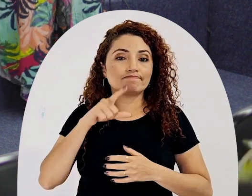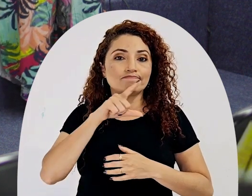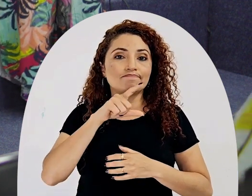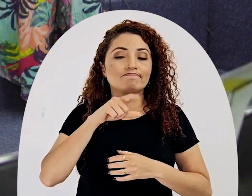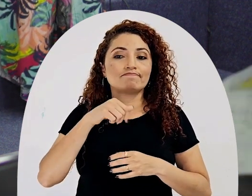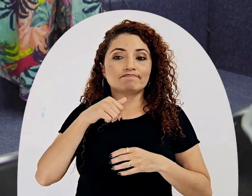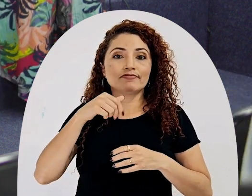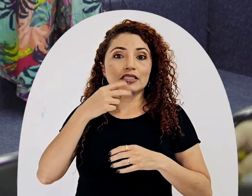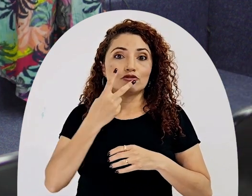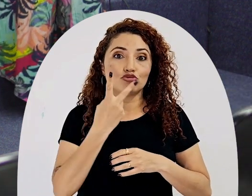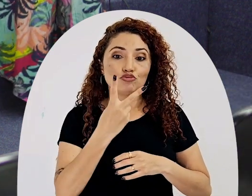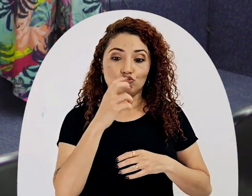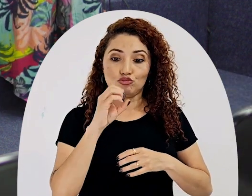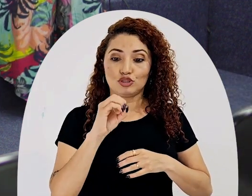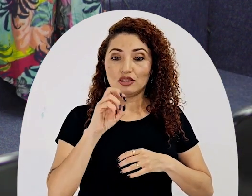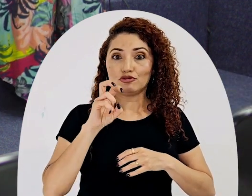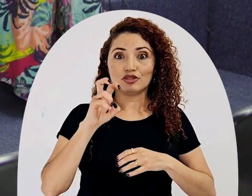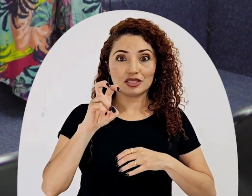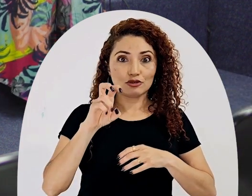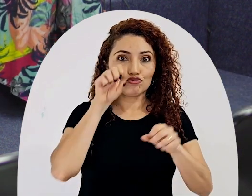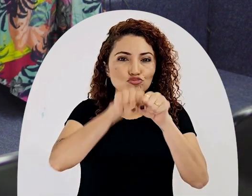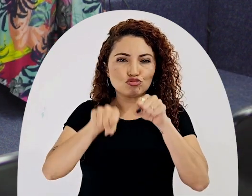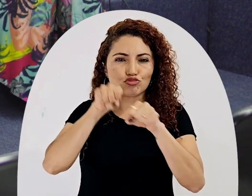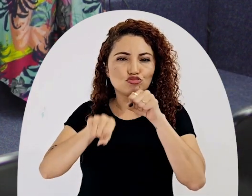100? 205.